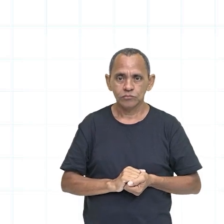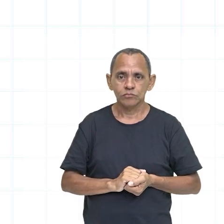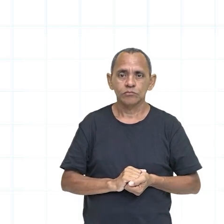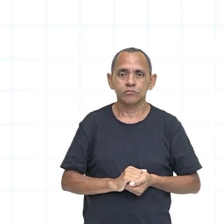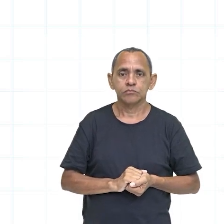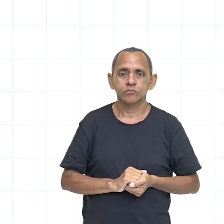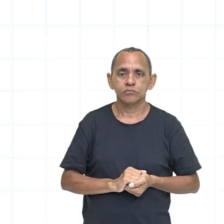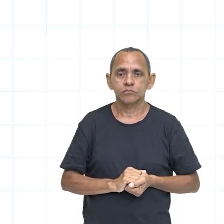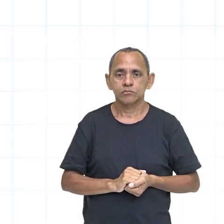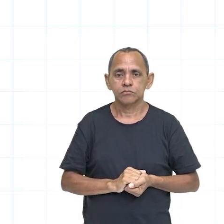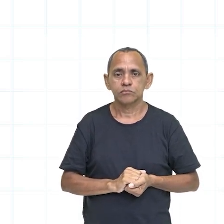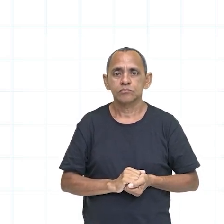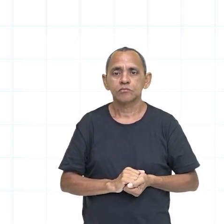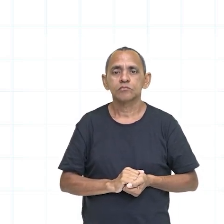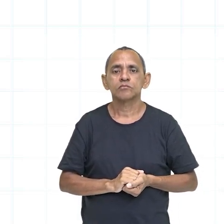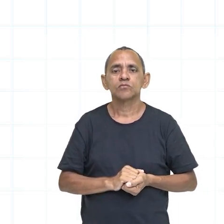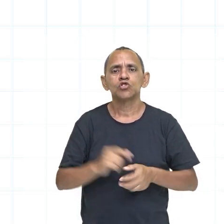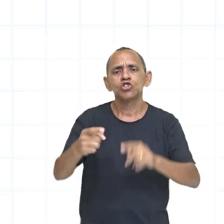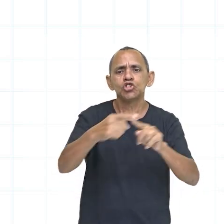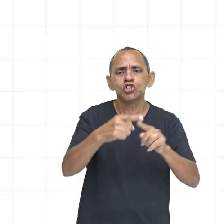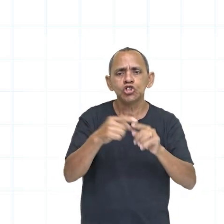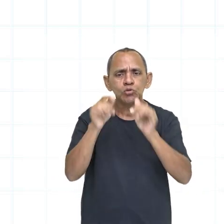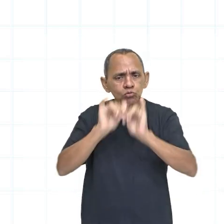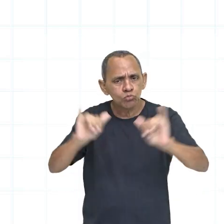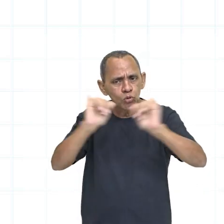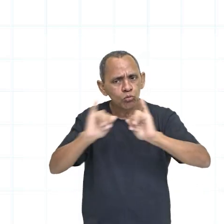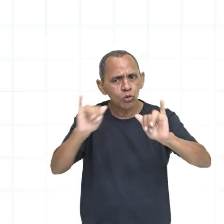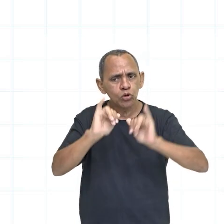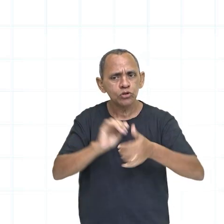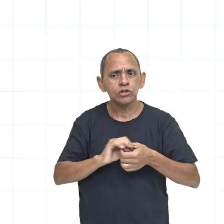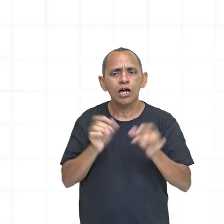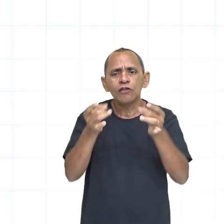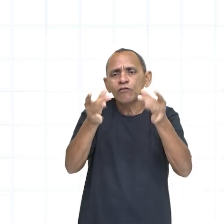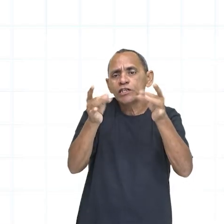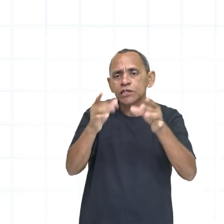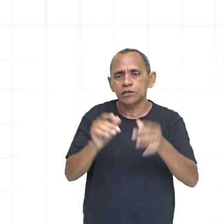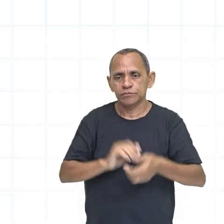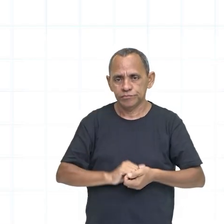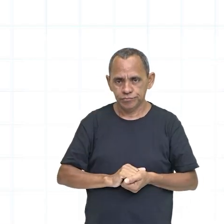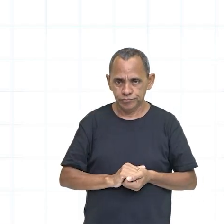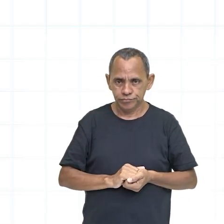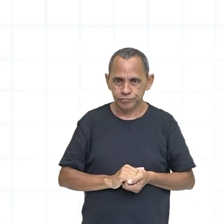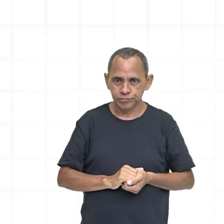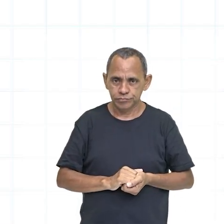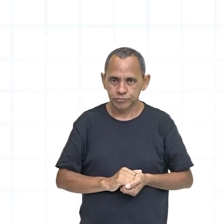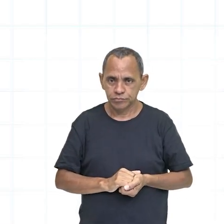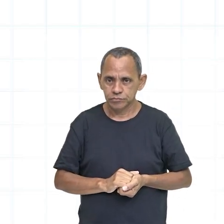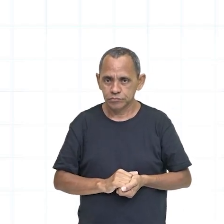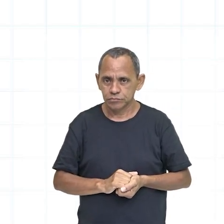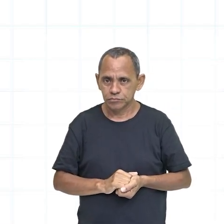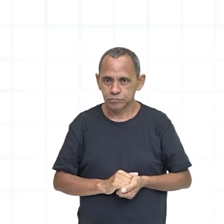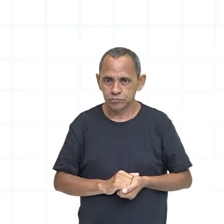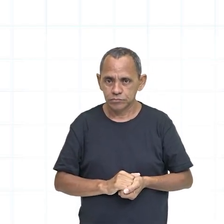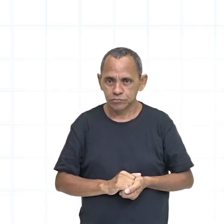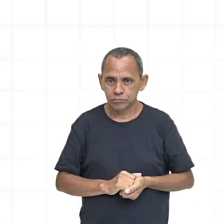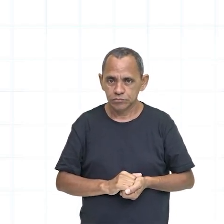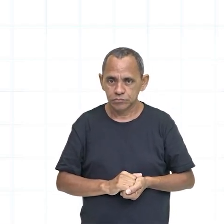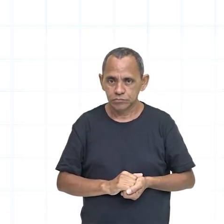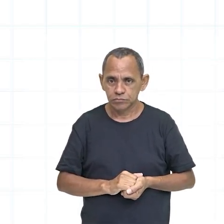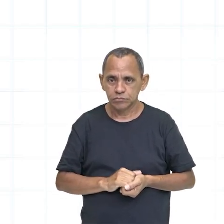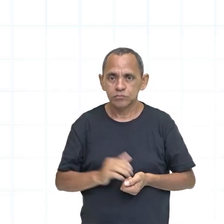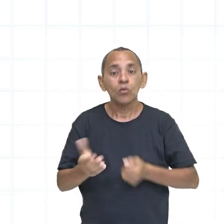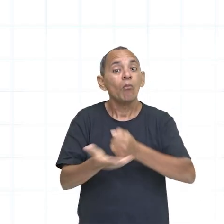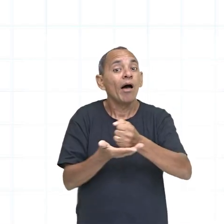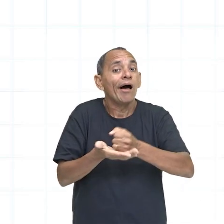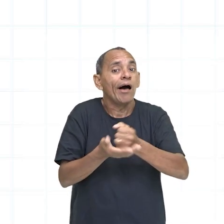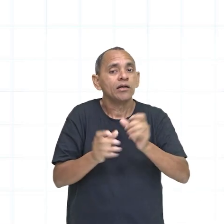das contas, o motivo de uma publicidade é vender, né? Basically, the ads, então basicamente, né? The ads